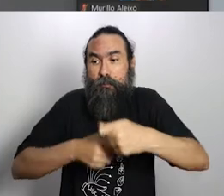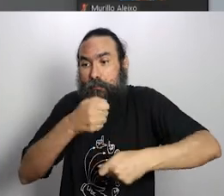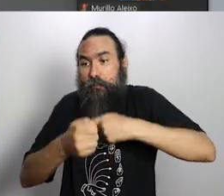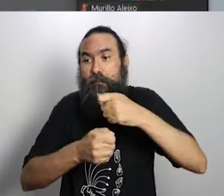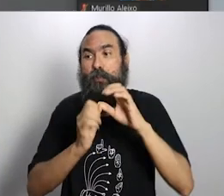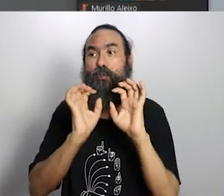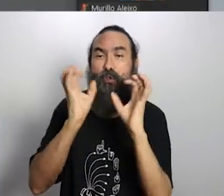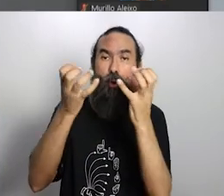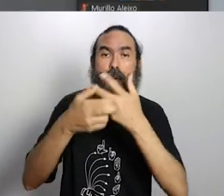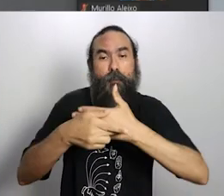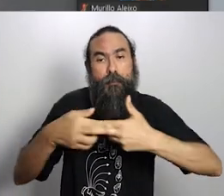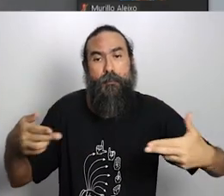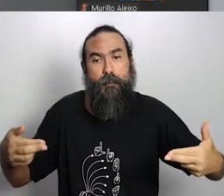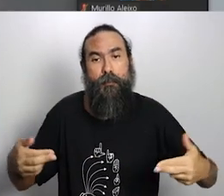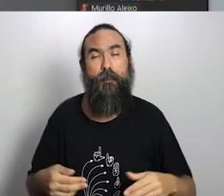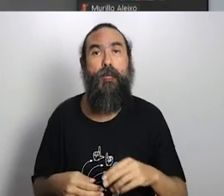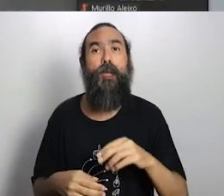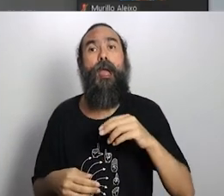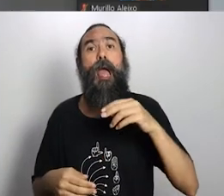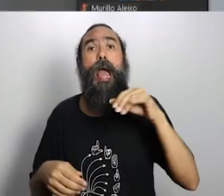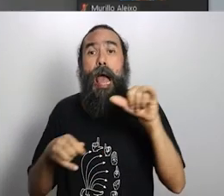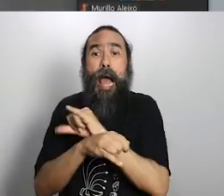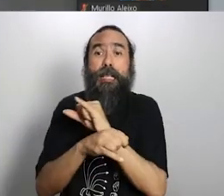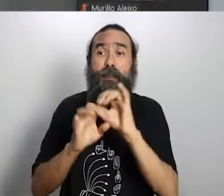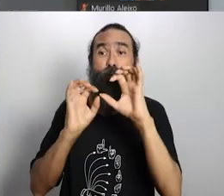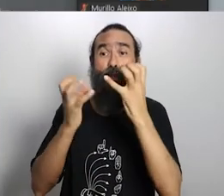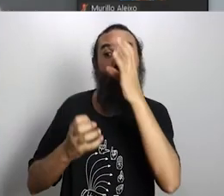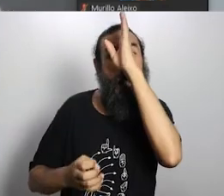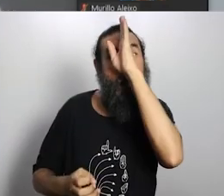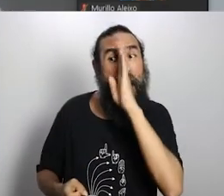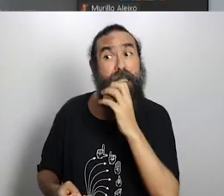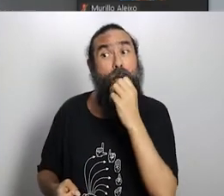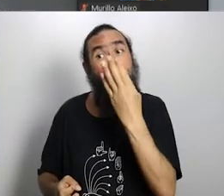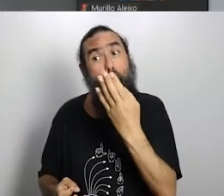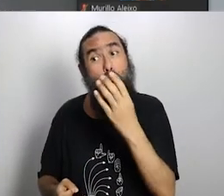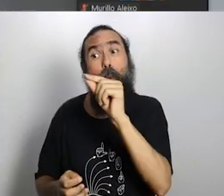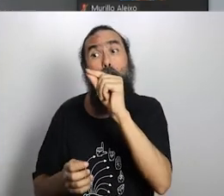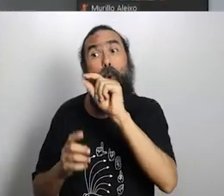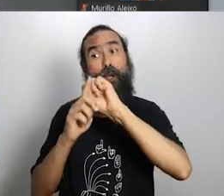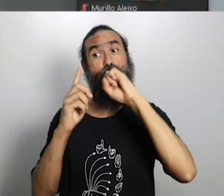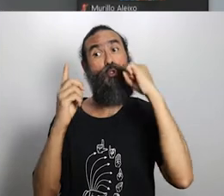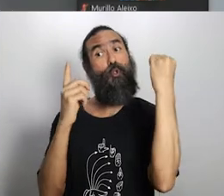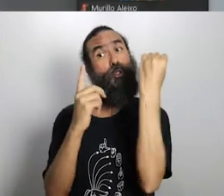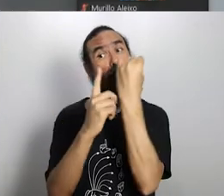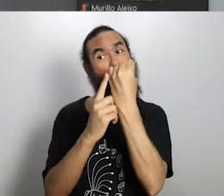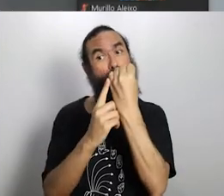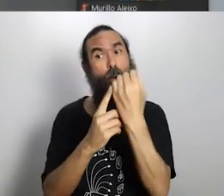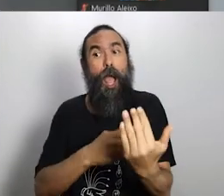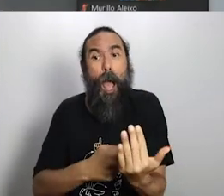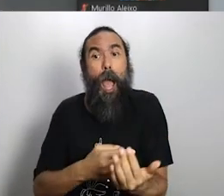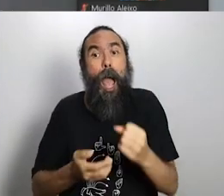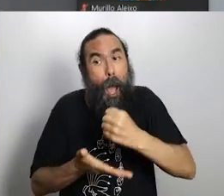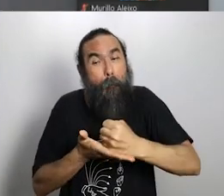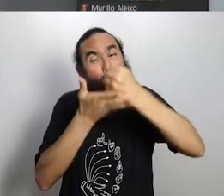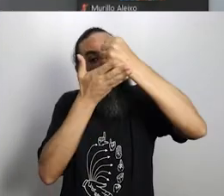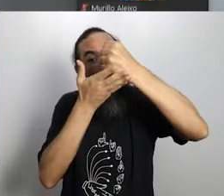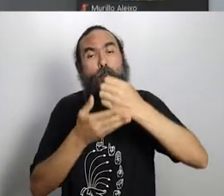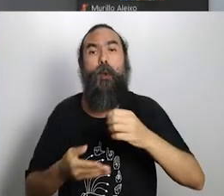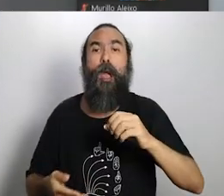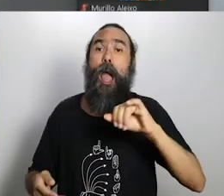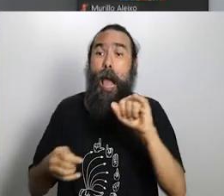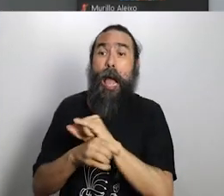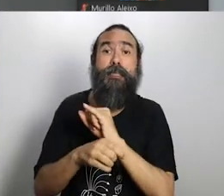muito pesada, né, dos poderes públicos, a importância de dar artistas igual a Lia, porque